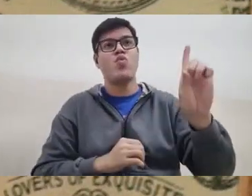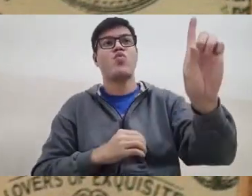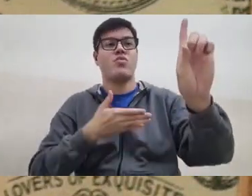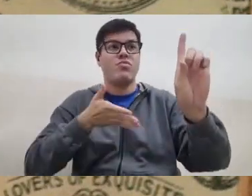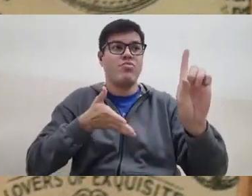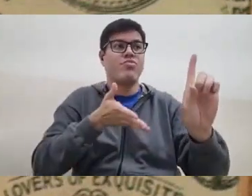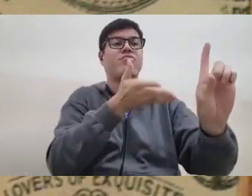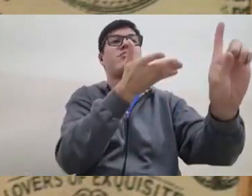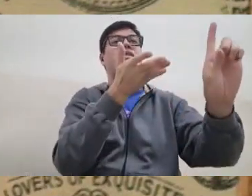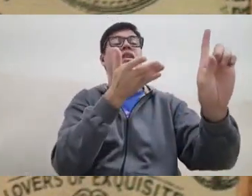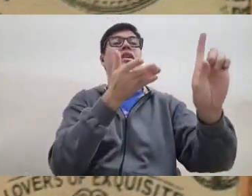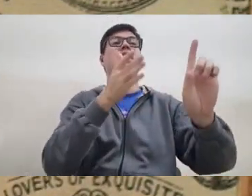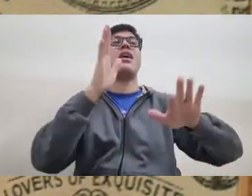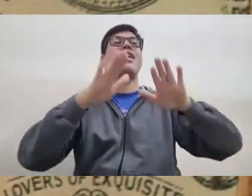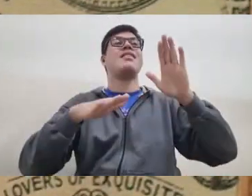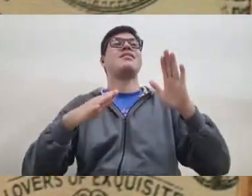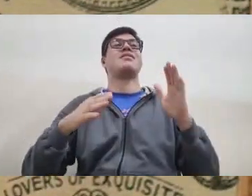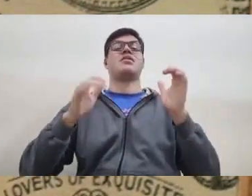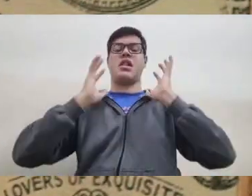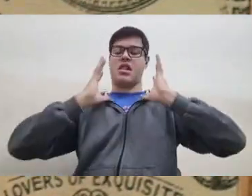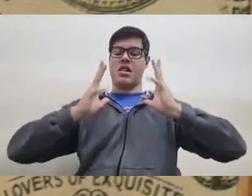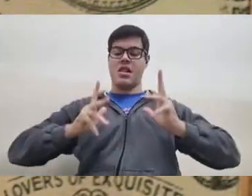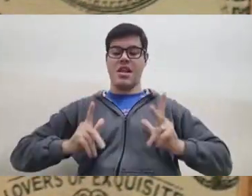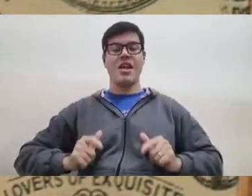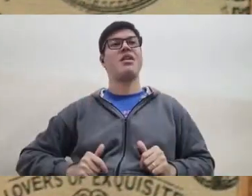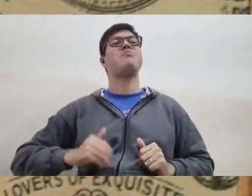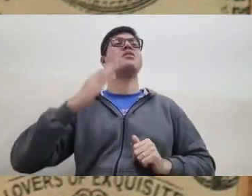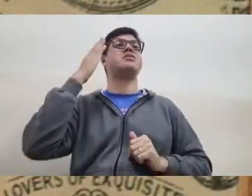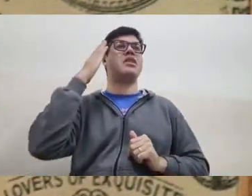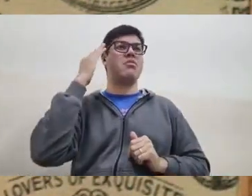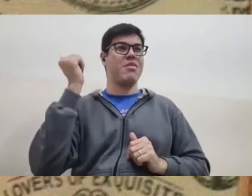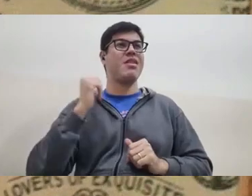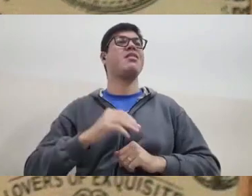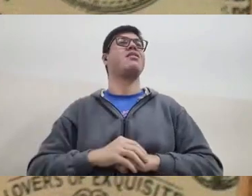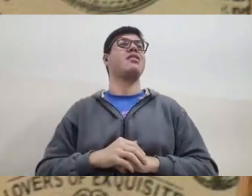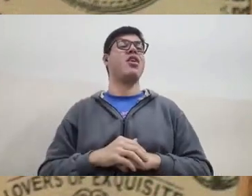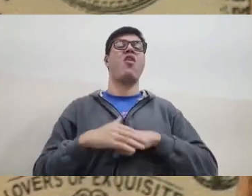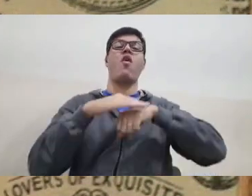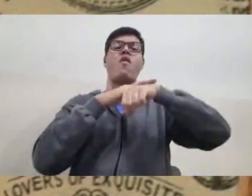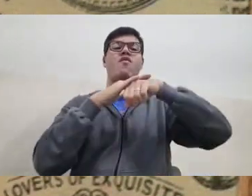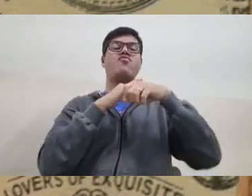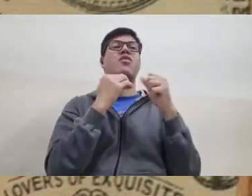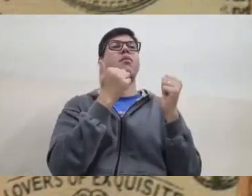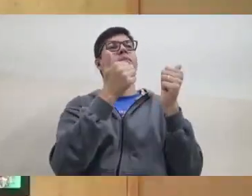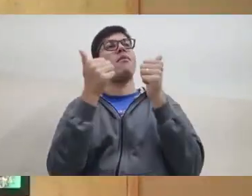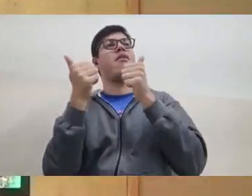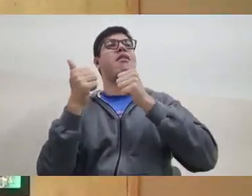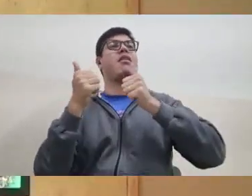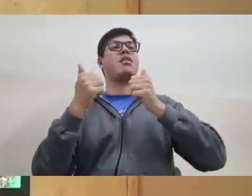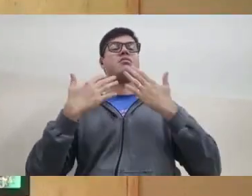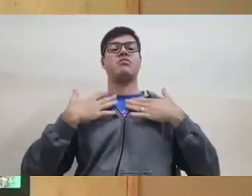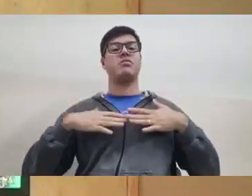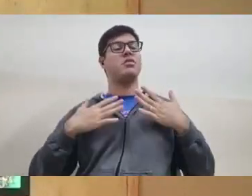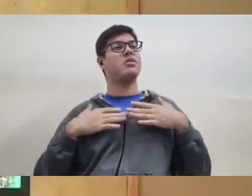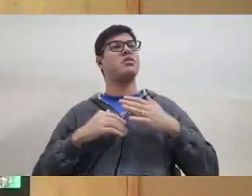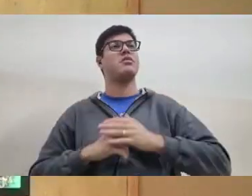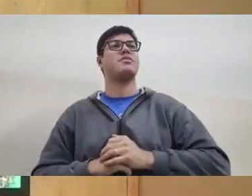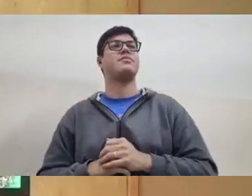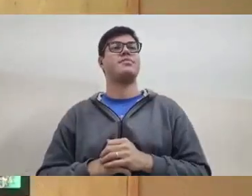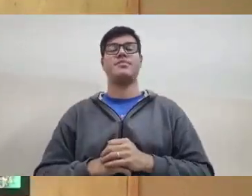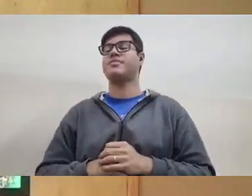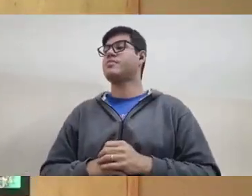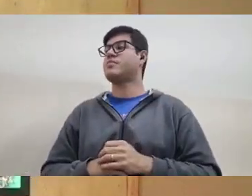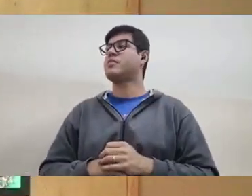iam asseado bonitinho sabia o que era a limpeza tranquilo que